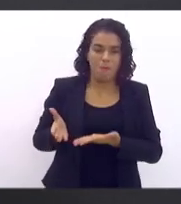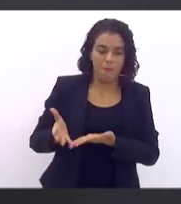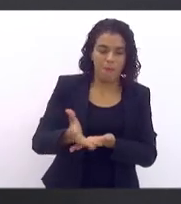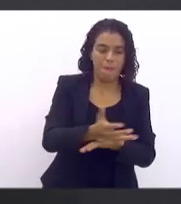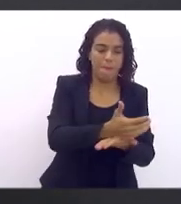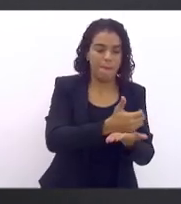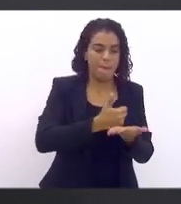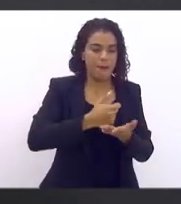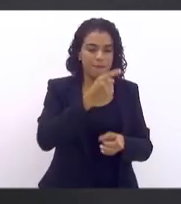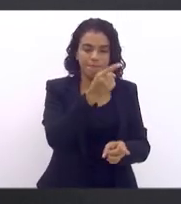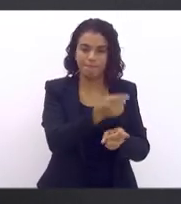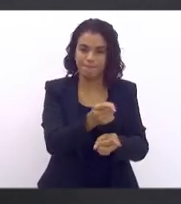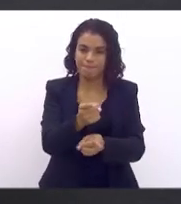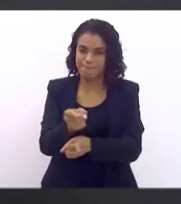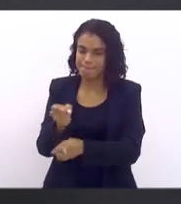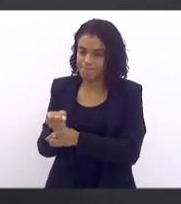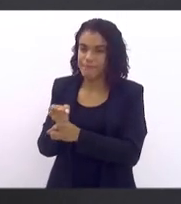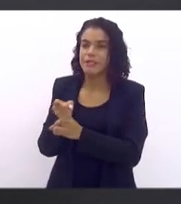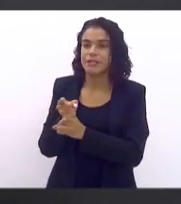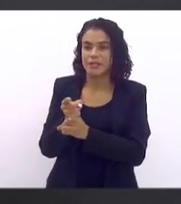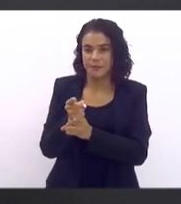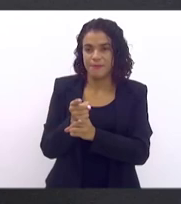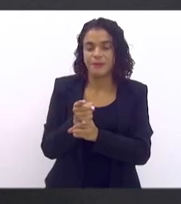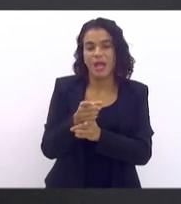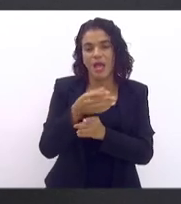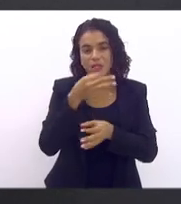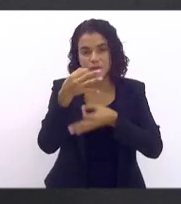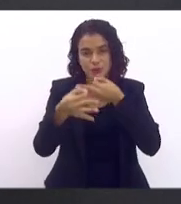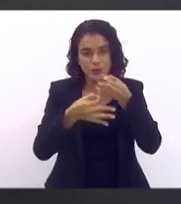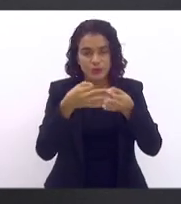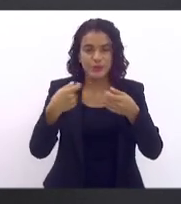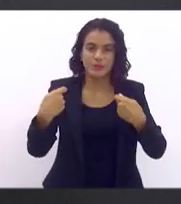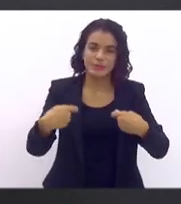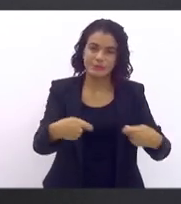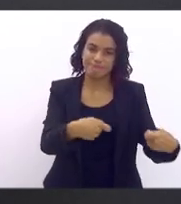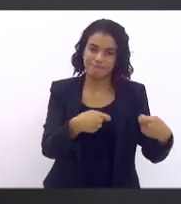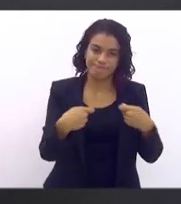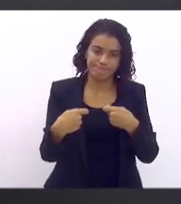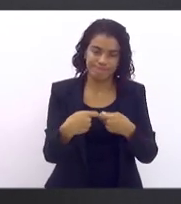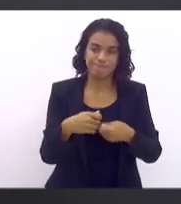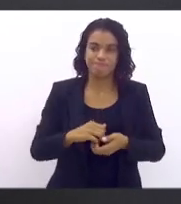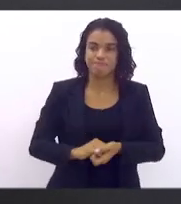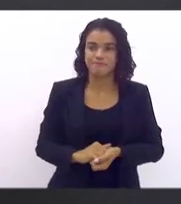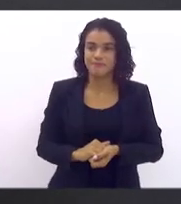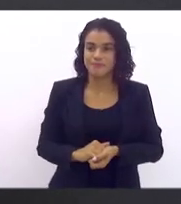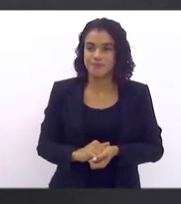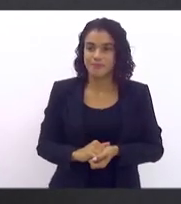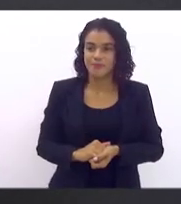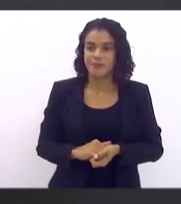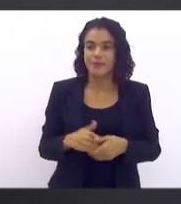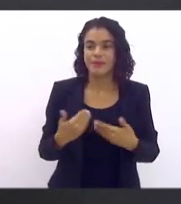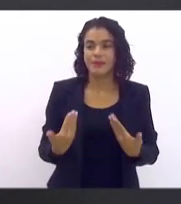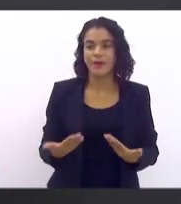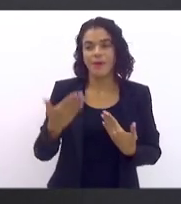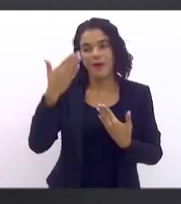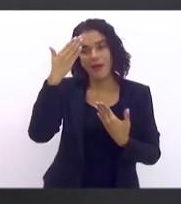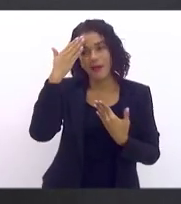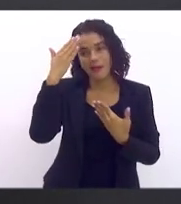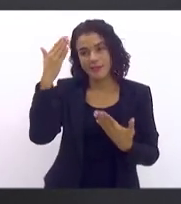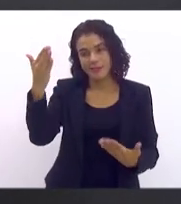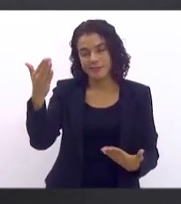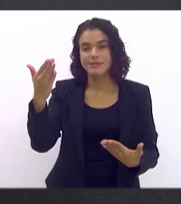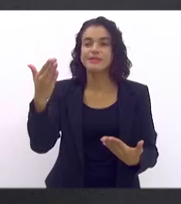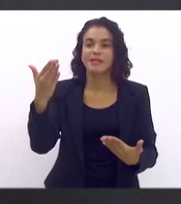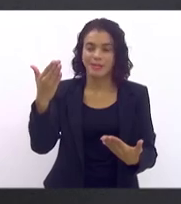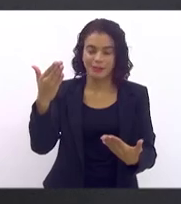desse diagnóstico, fazer aí as sugestões necessárias para o enfrentamento do problema. Então, agradecendo mais uma vez